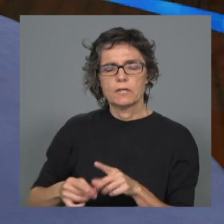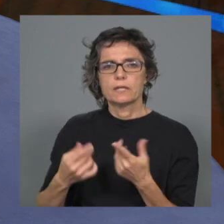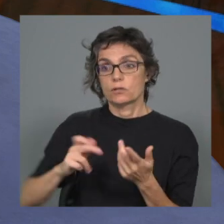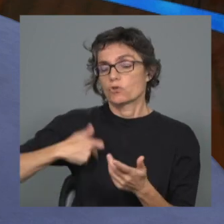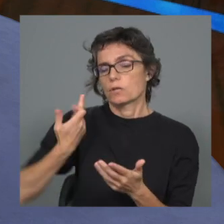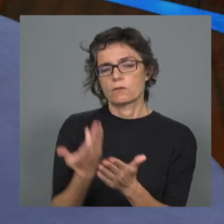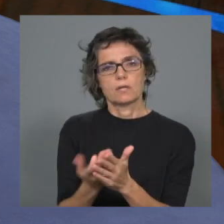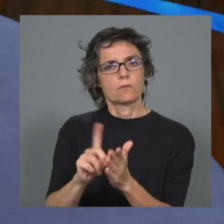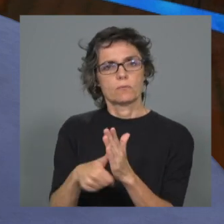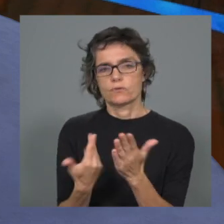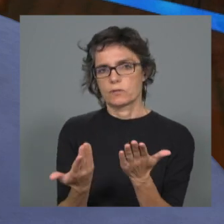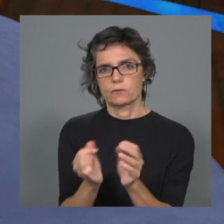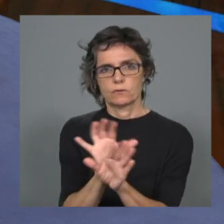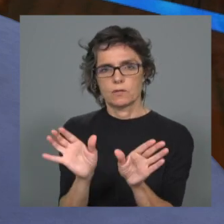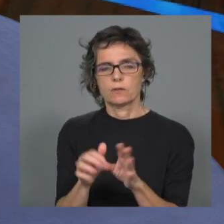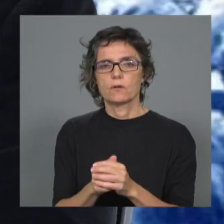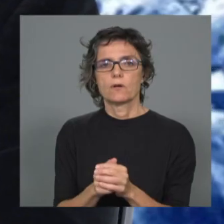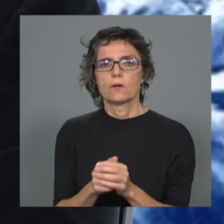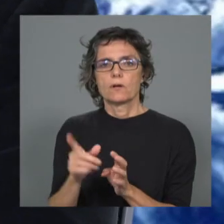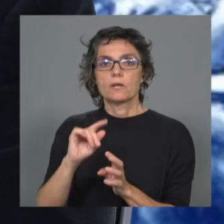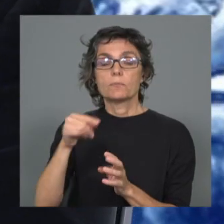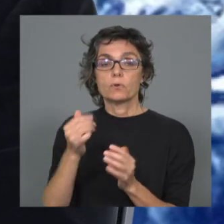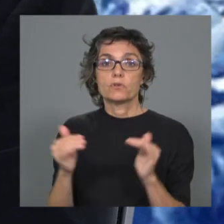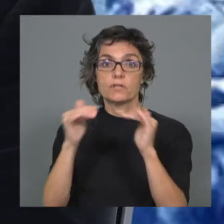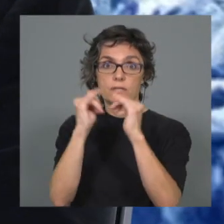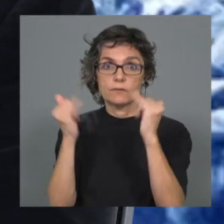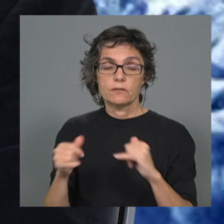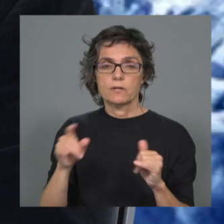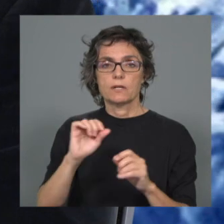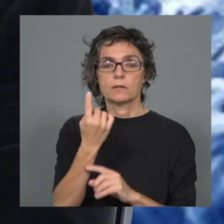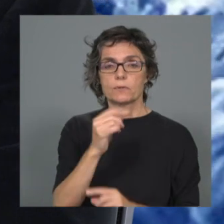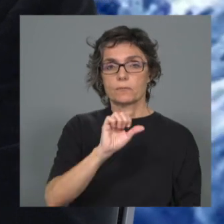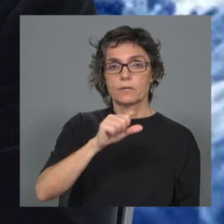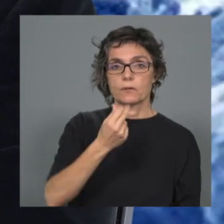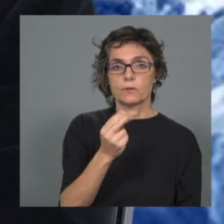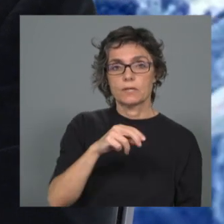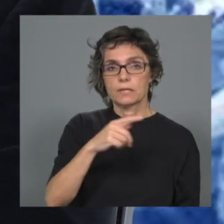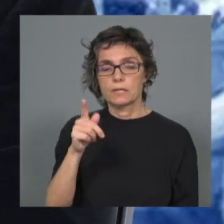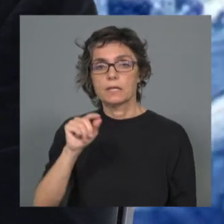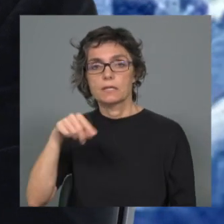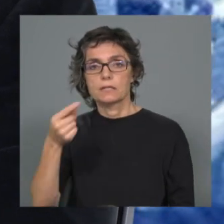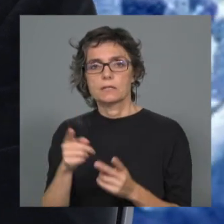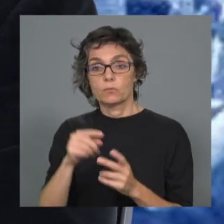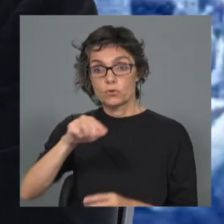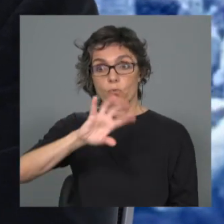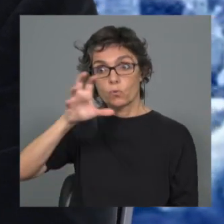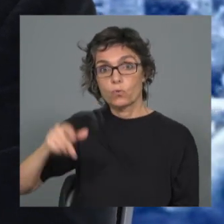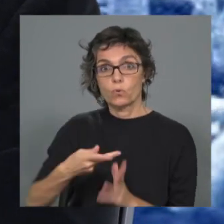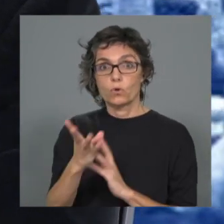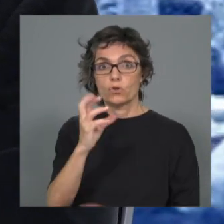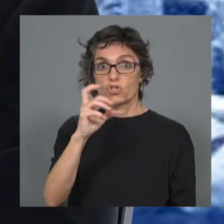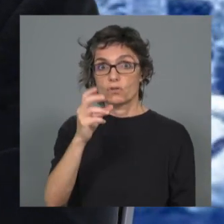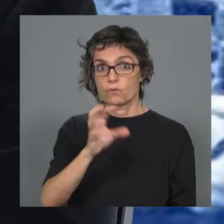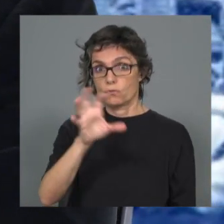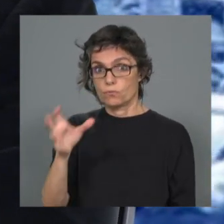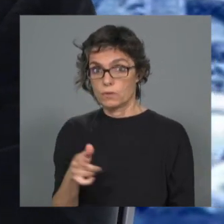para o projeto da Academia. Depois a experiência internacional, primeiro com a Guiné, podemos falar depois disso, e hoje em dia já em 18 países, com parceiros